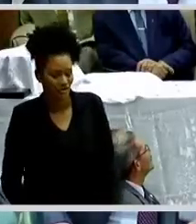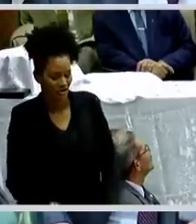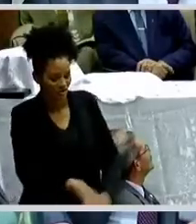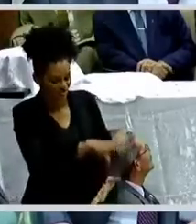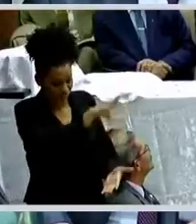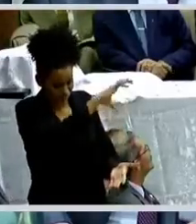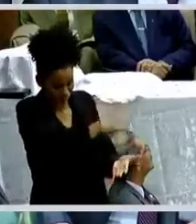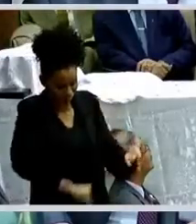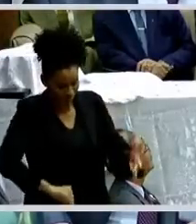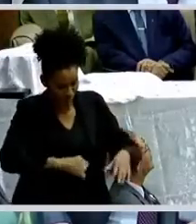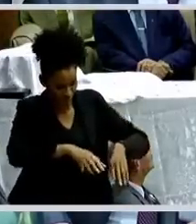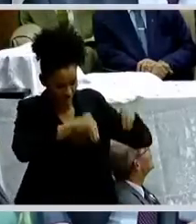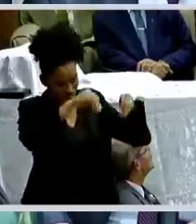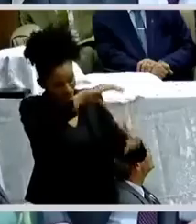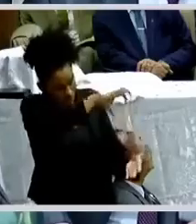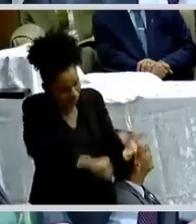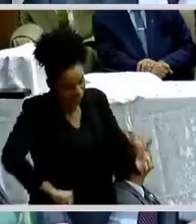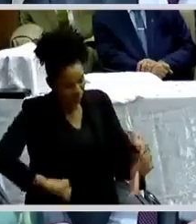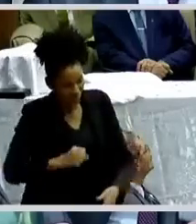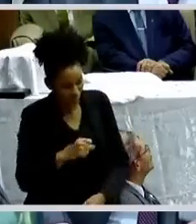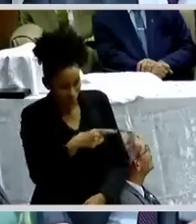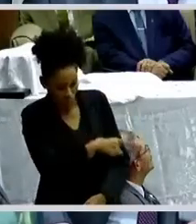mão.